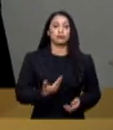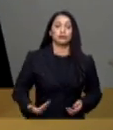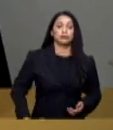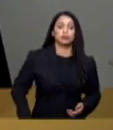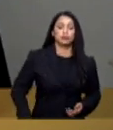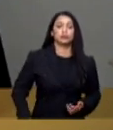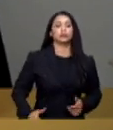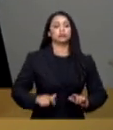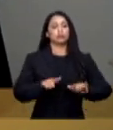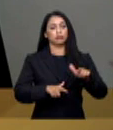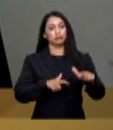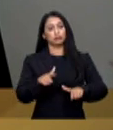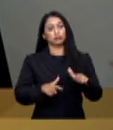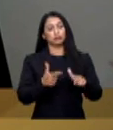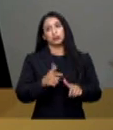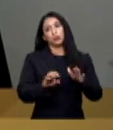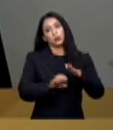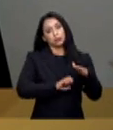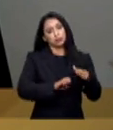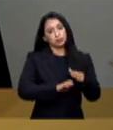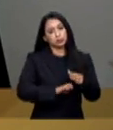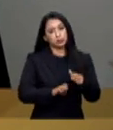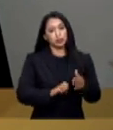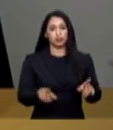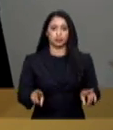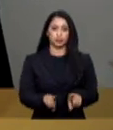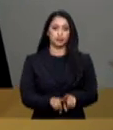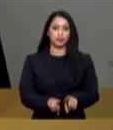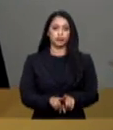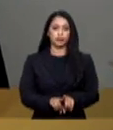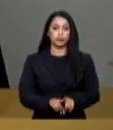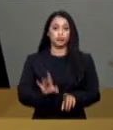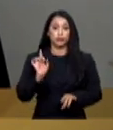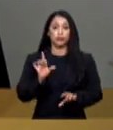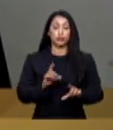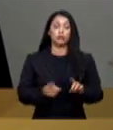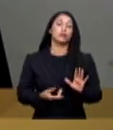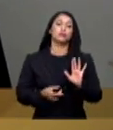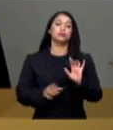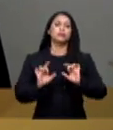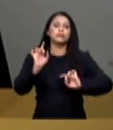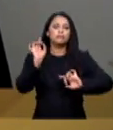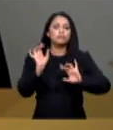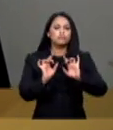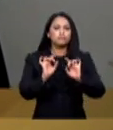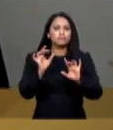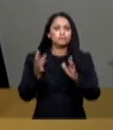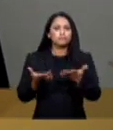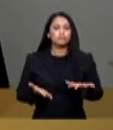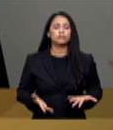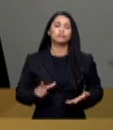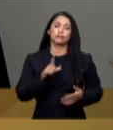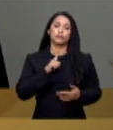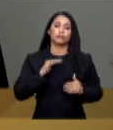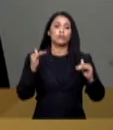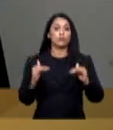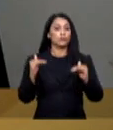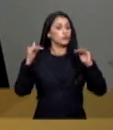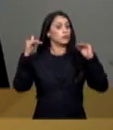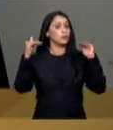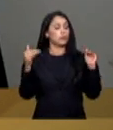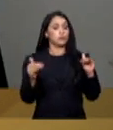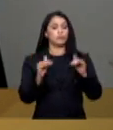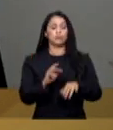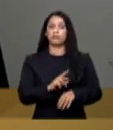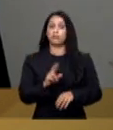poder público ou de quem lhe faça as vezes. E neste caso, nos atos que forem excepcionados, essas autoridades não